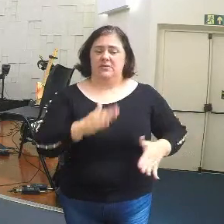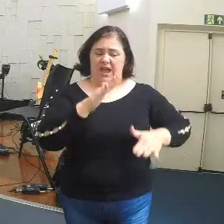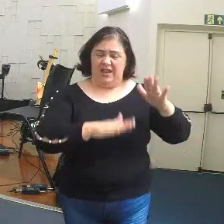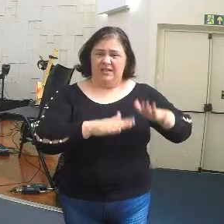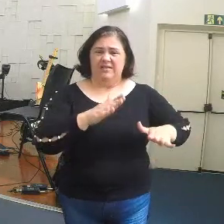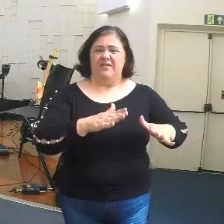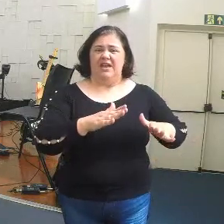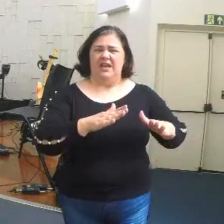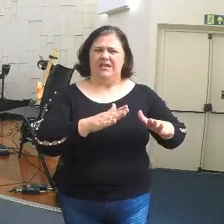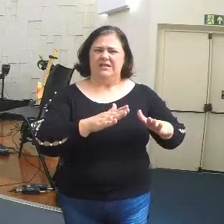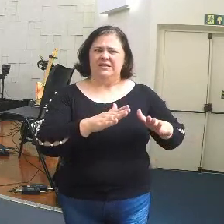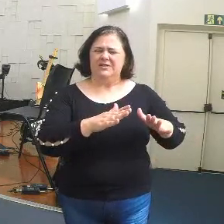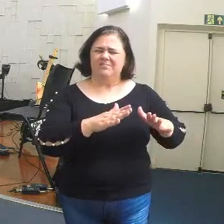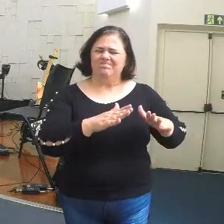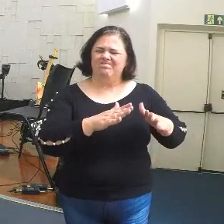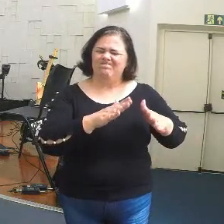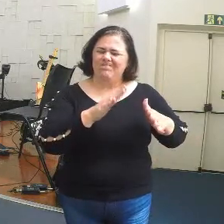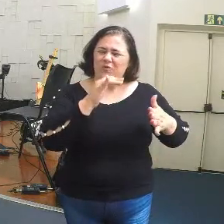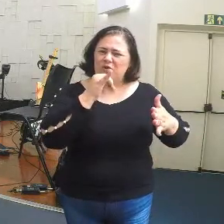lhe fere.